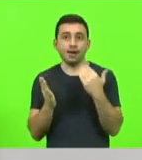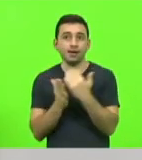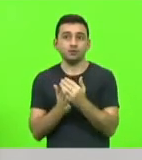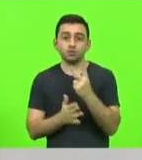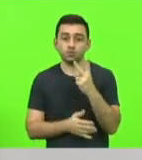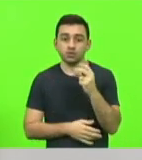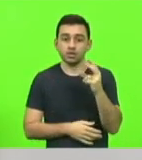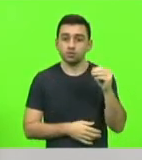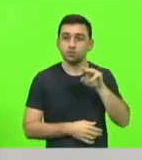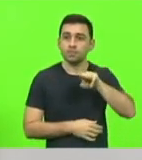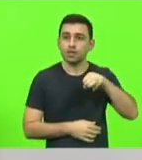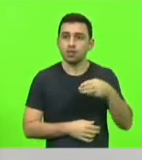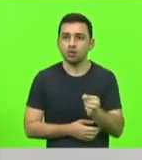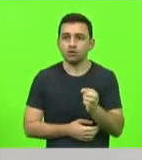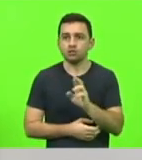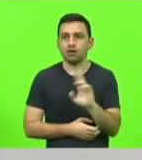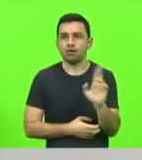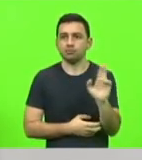de reais.